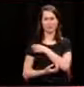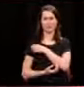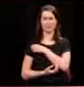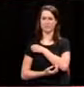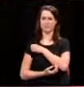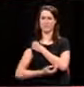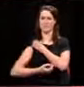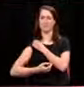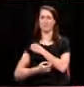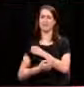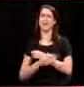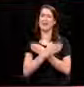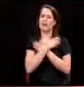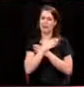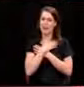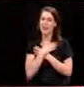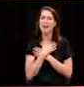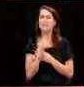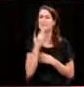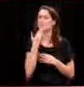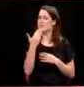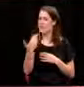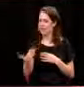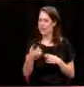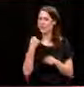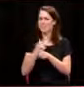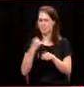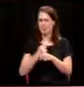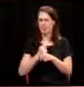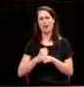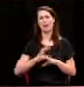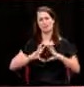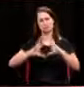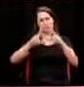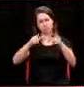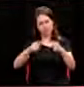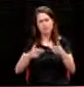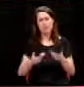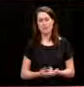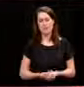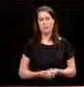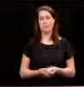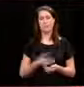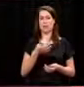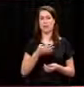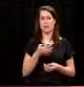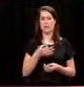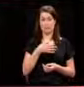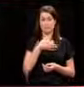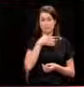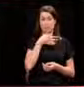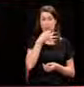muito obrigado pelo trabalho que vocês estão a desenvolver em prol desses 10 mil que o senhor falou há bocado.